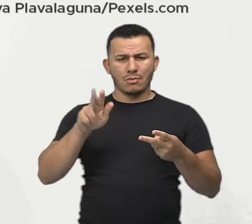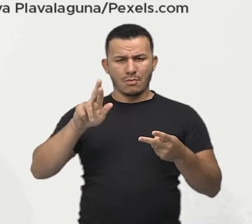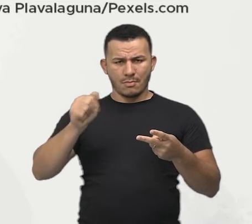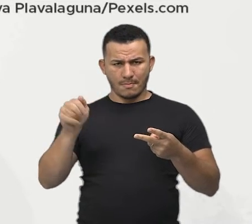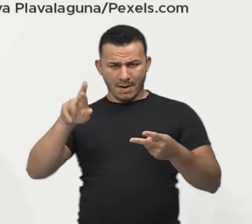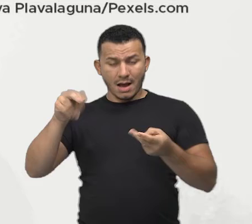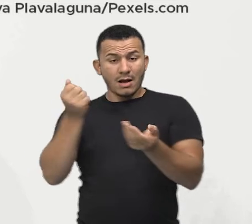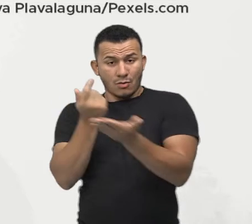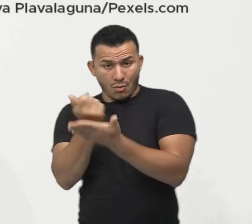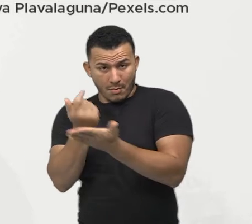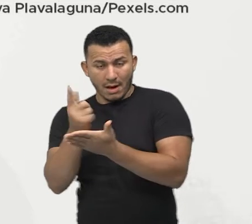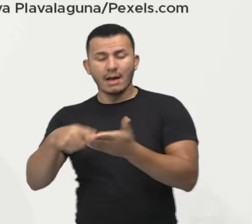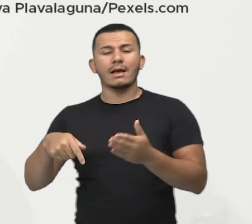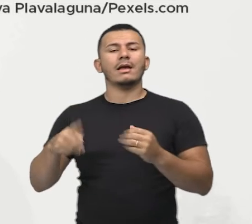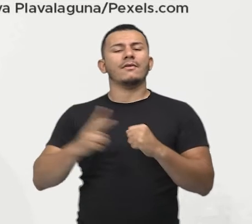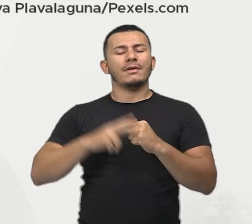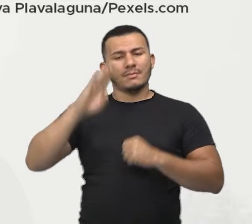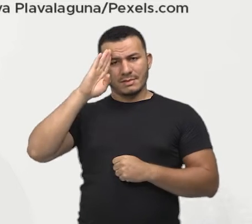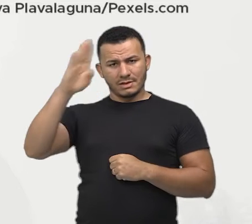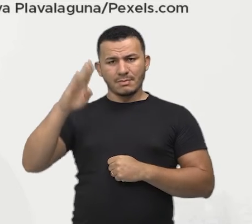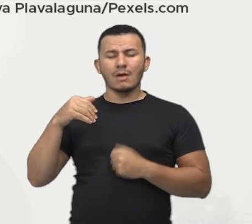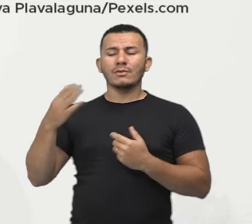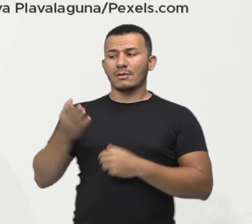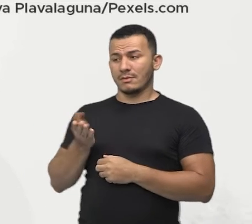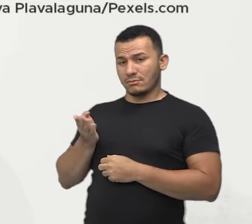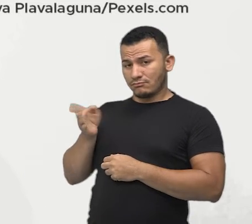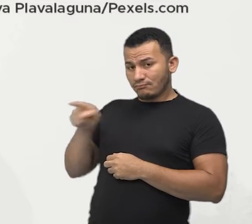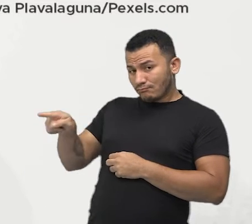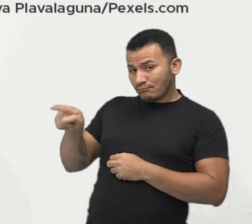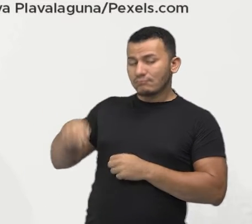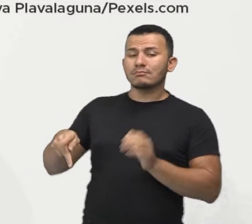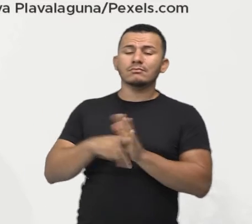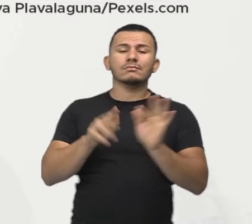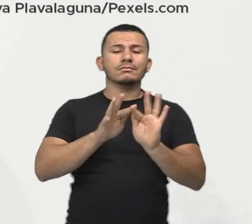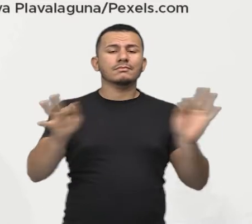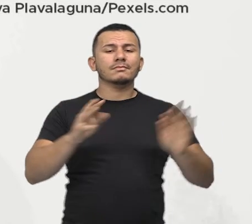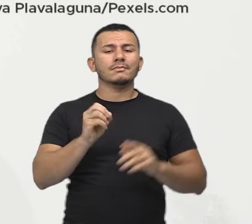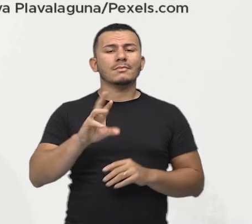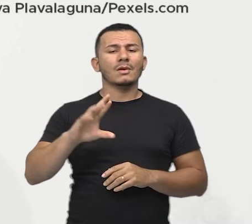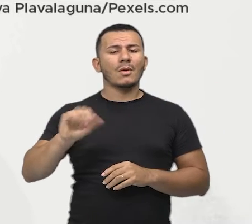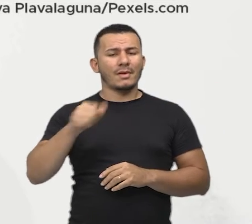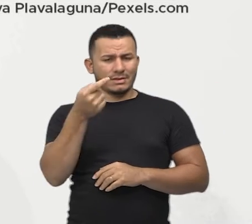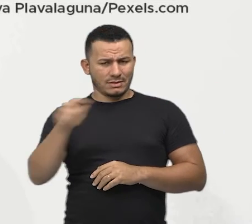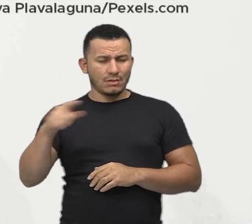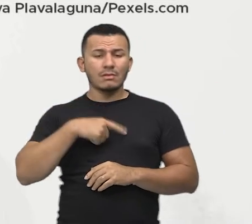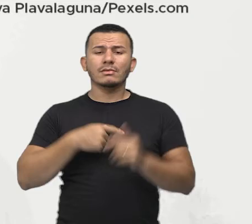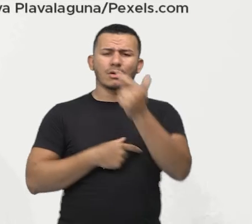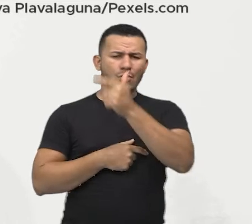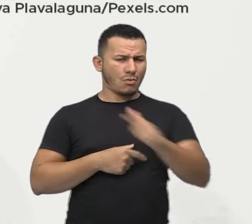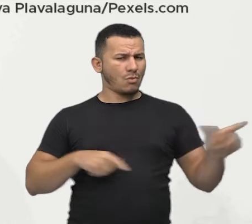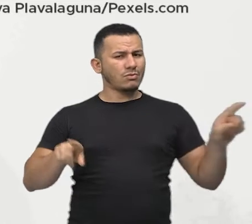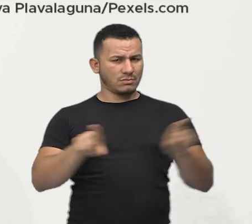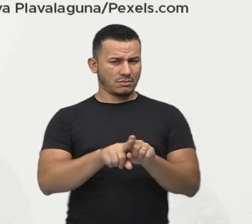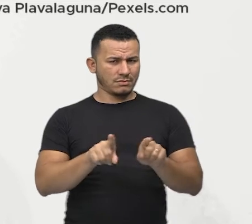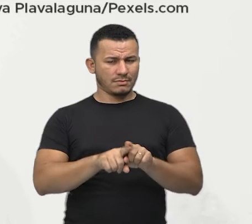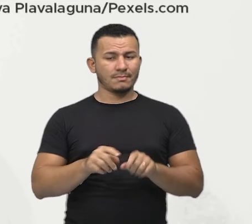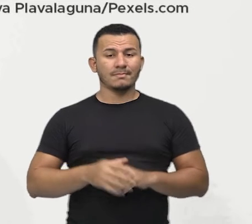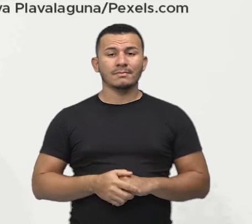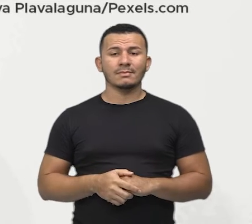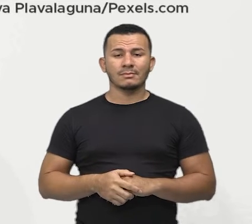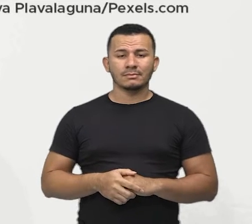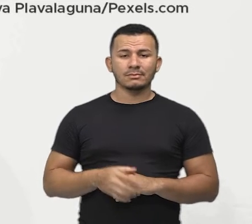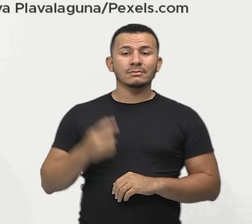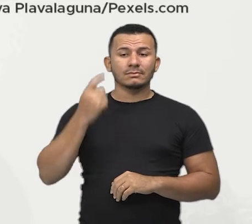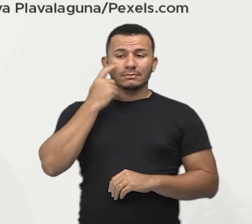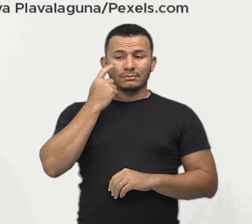este enunciado é uma oração. Ok? Outro exemplo também de oração que nós temos é exatamente na